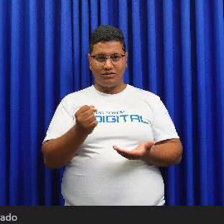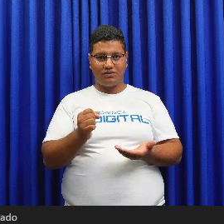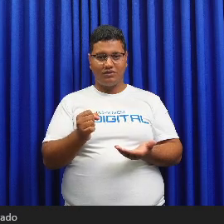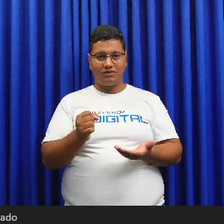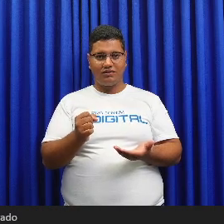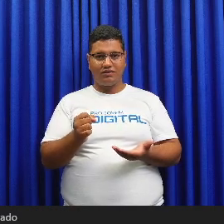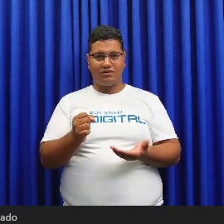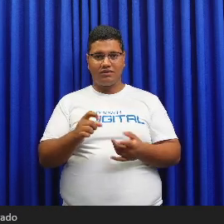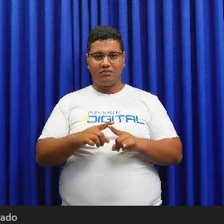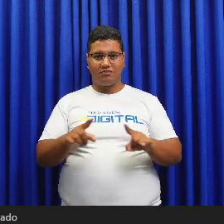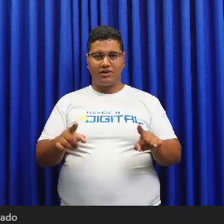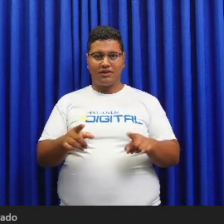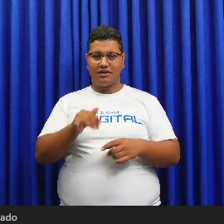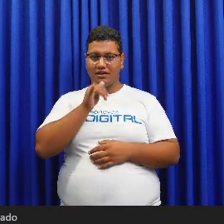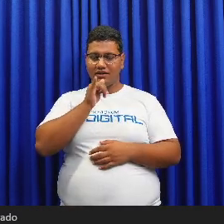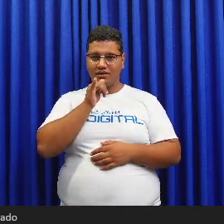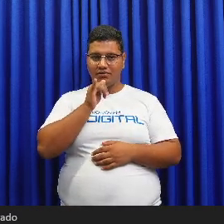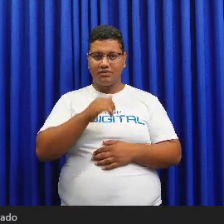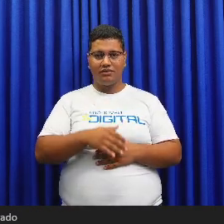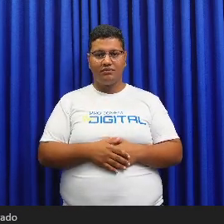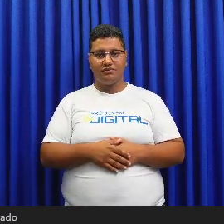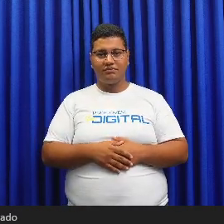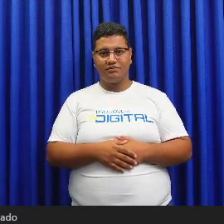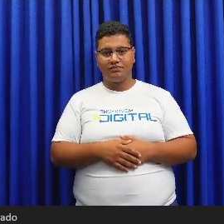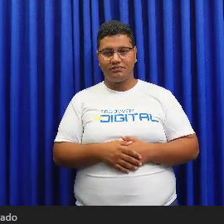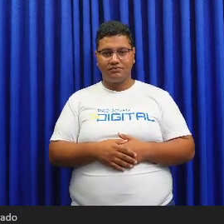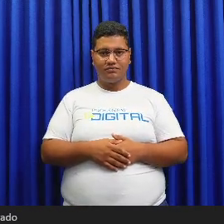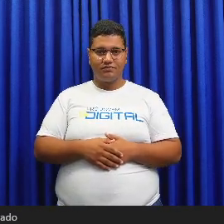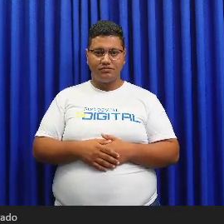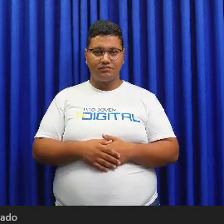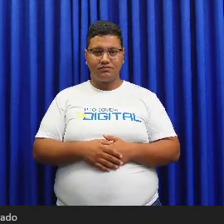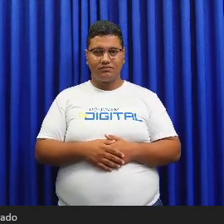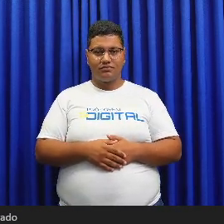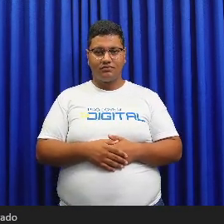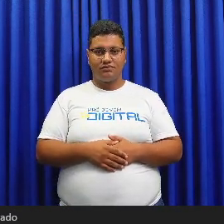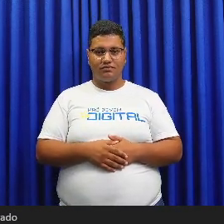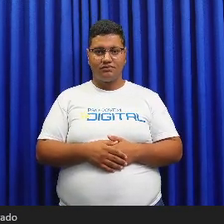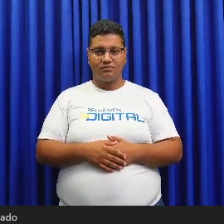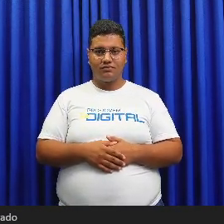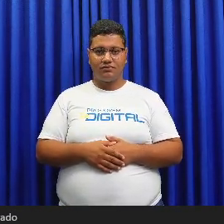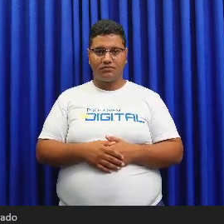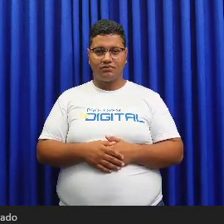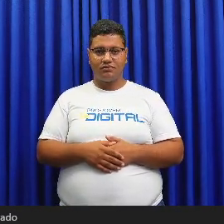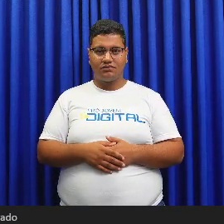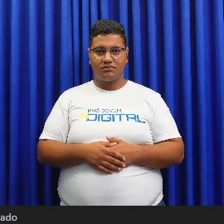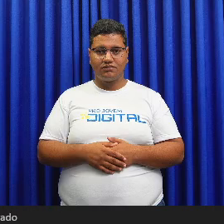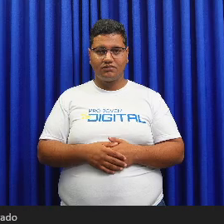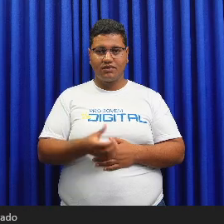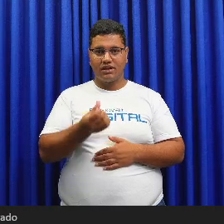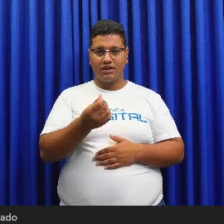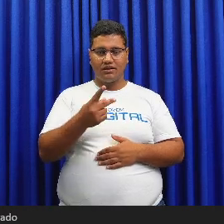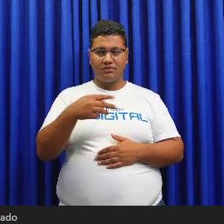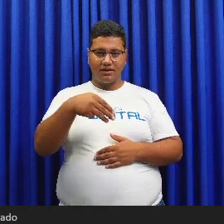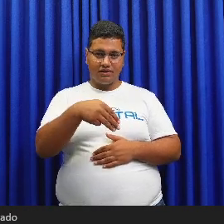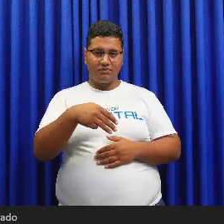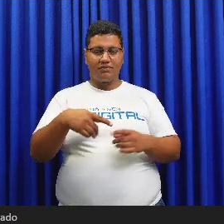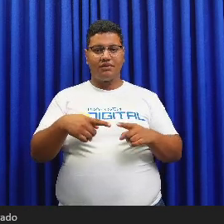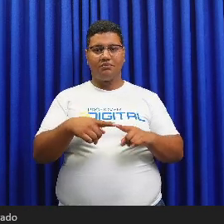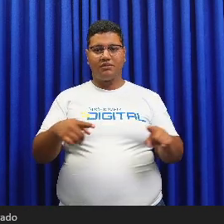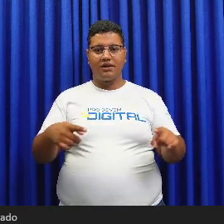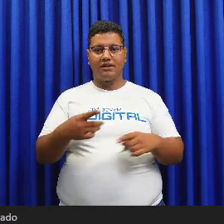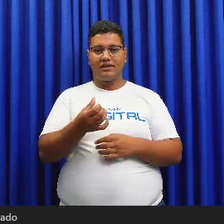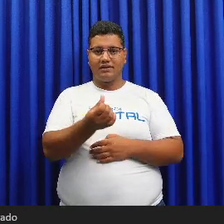aqui às 6, né? Porque é 6 p.m.